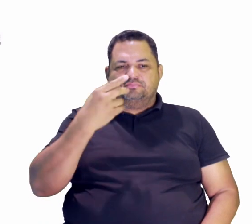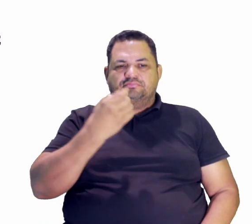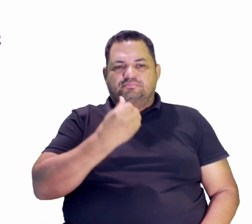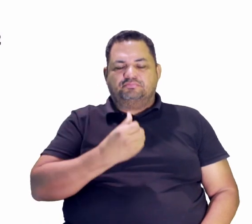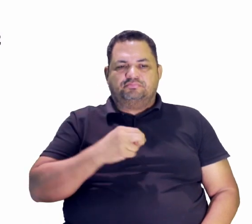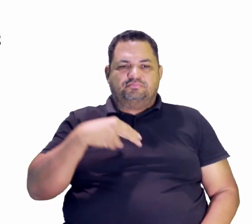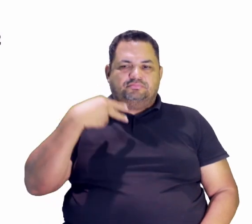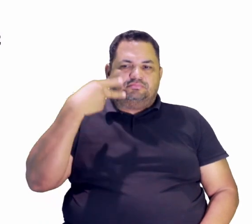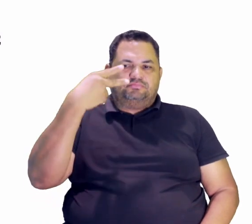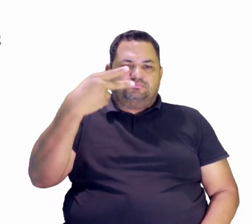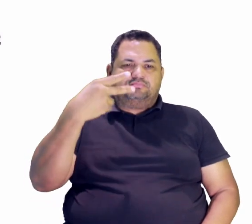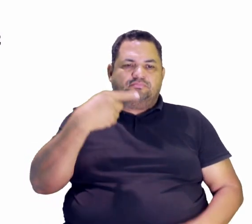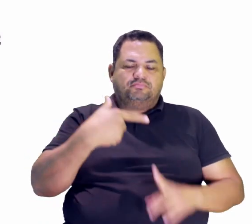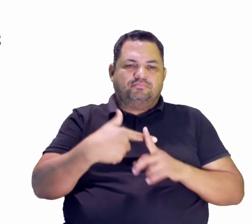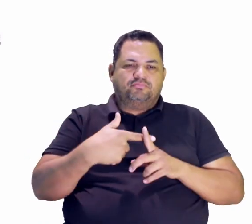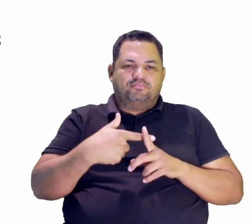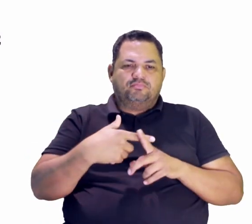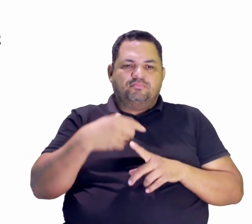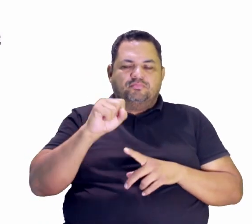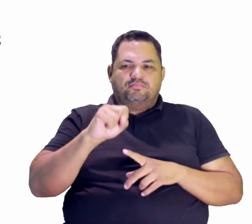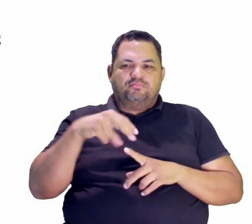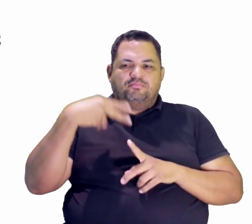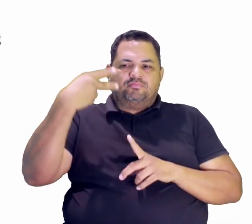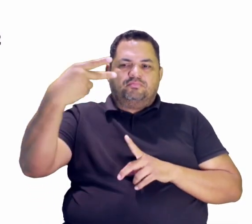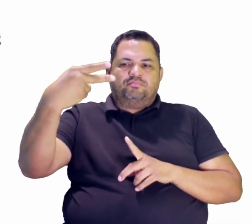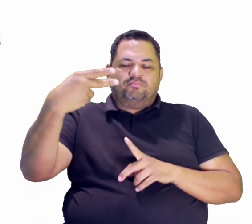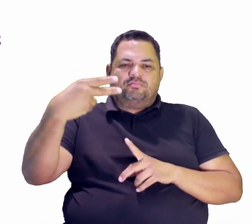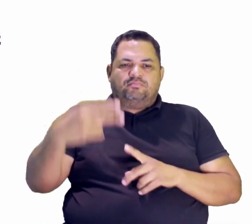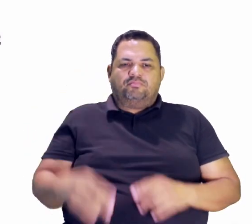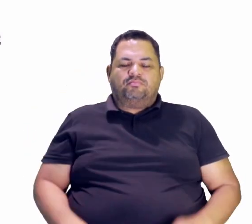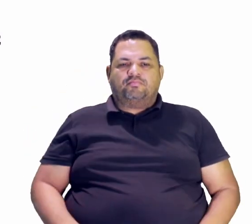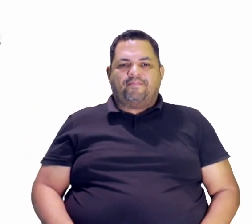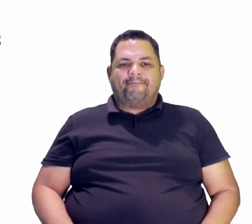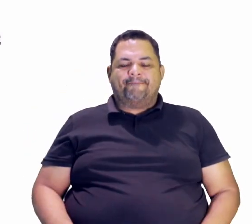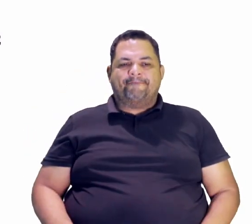ao quadrado mais 8 ao quadrado.